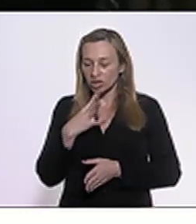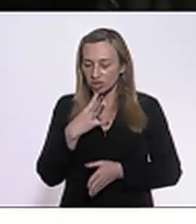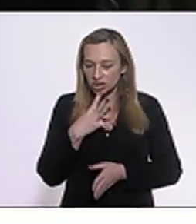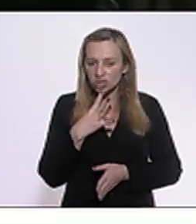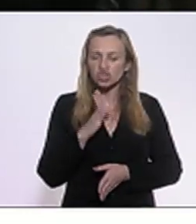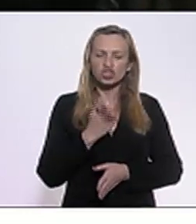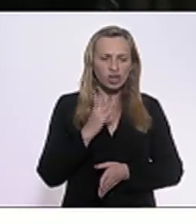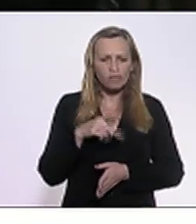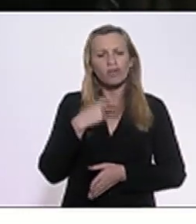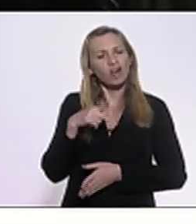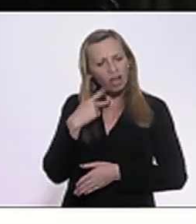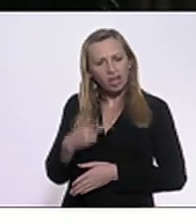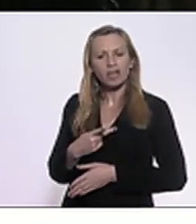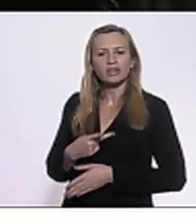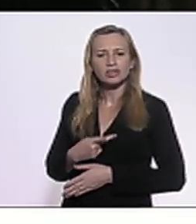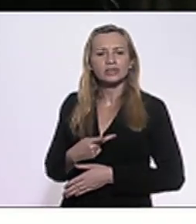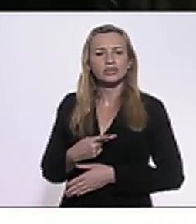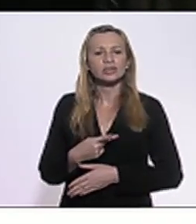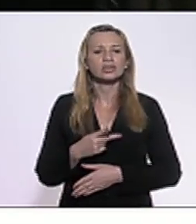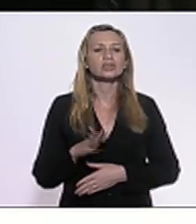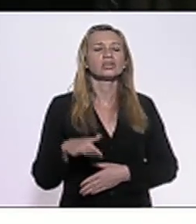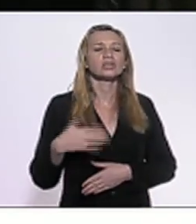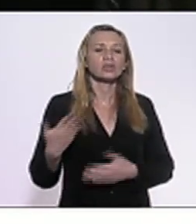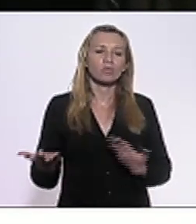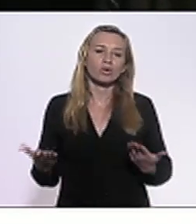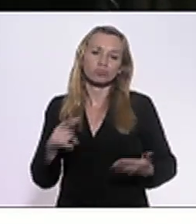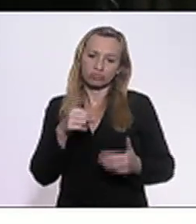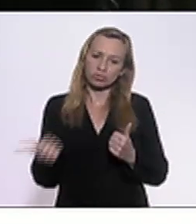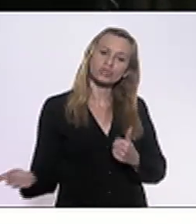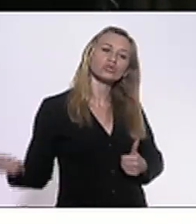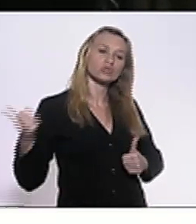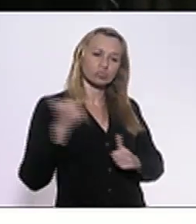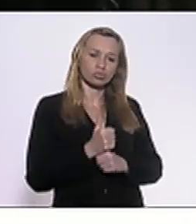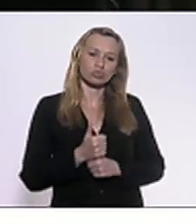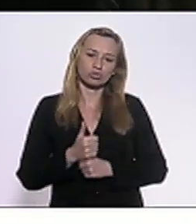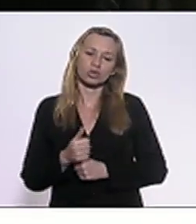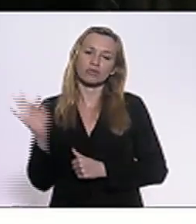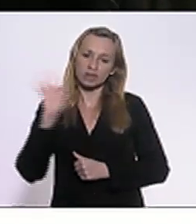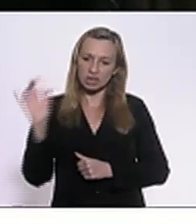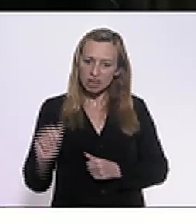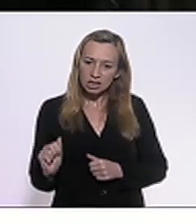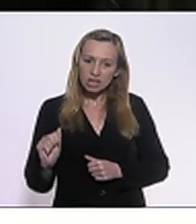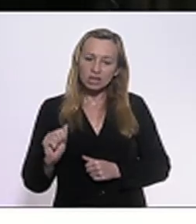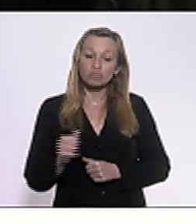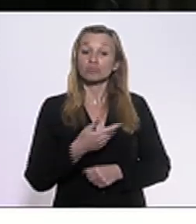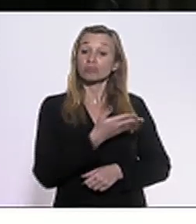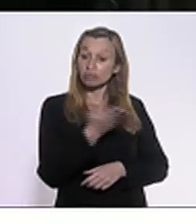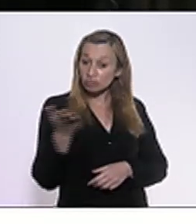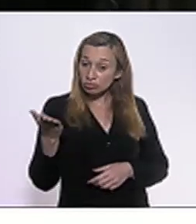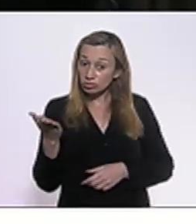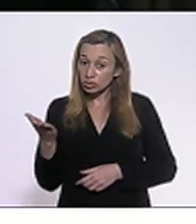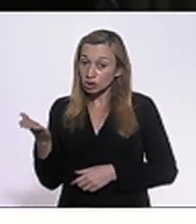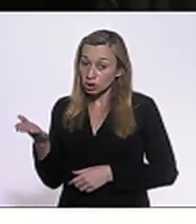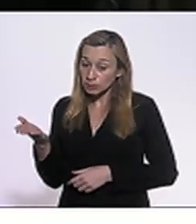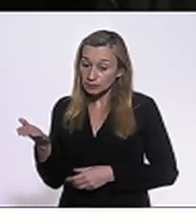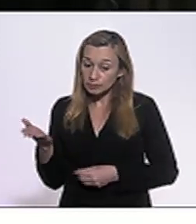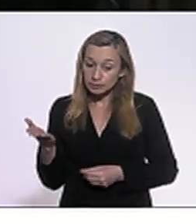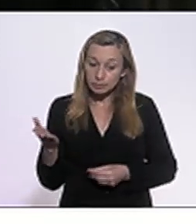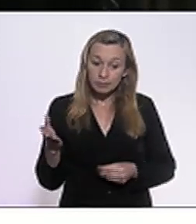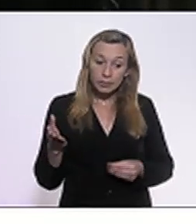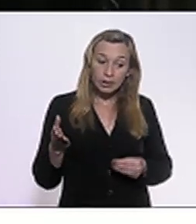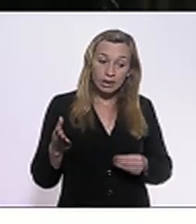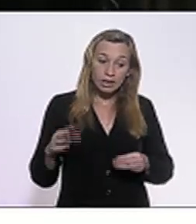publicamente, que quando os senhores assumiram a Fazenda, os senhores deram uma